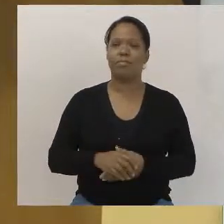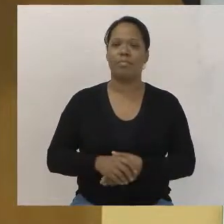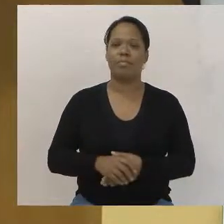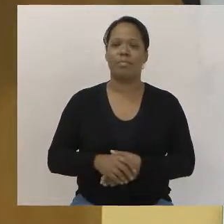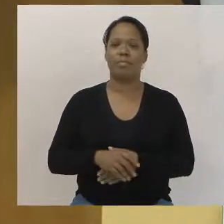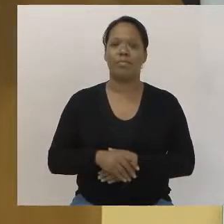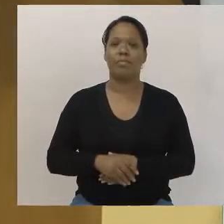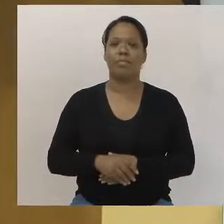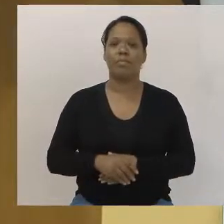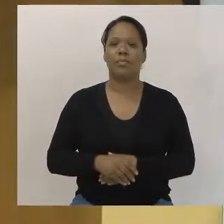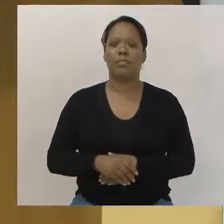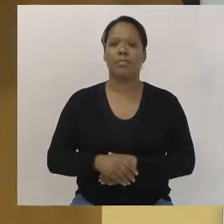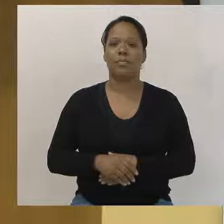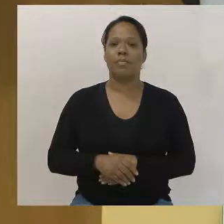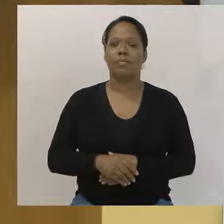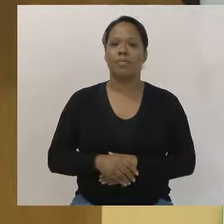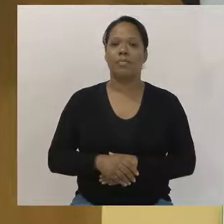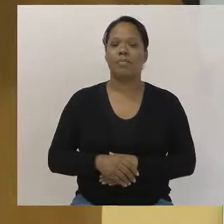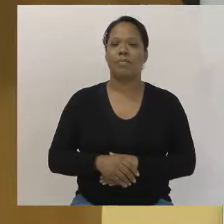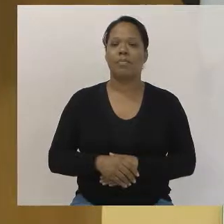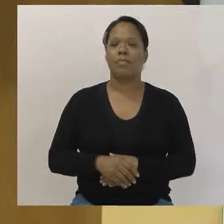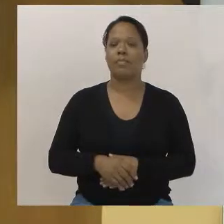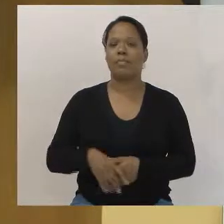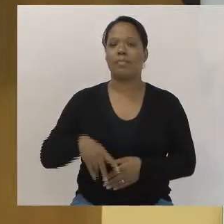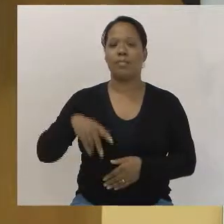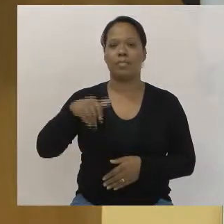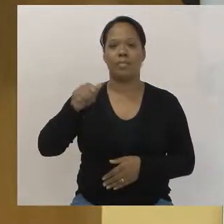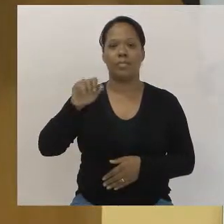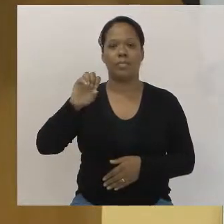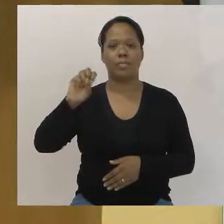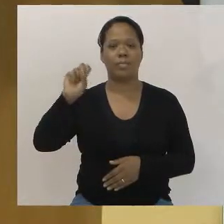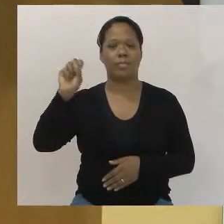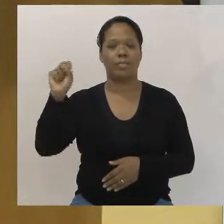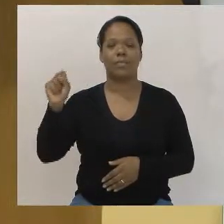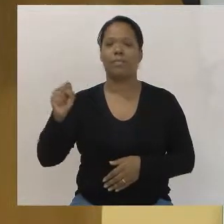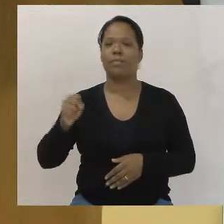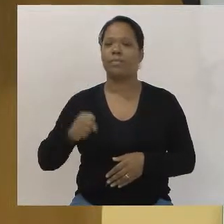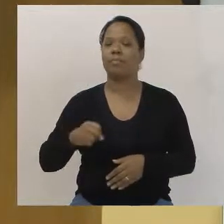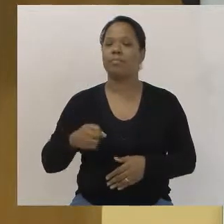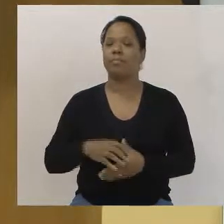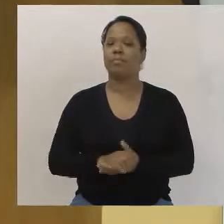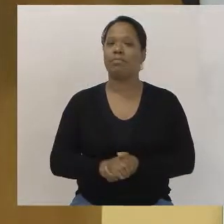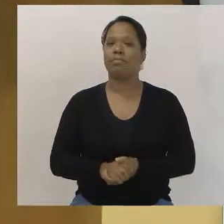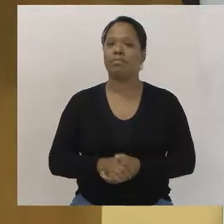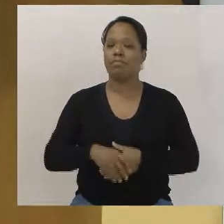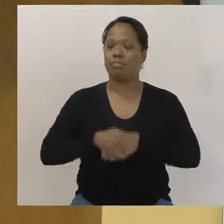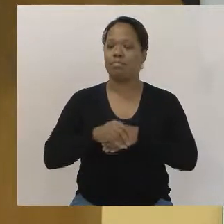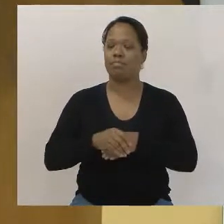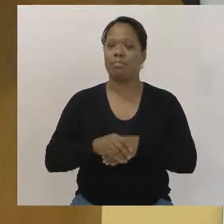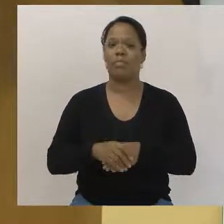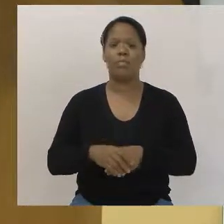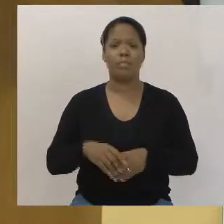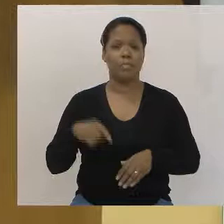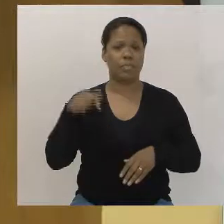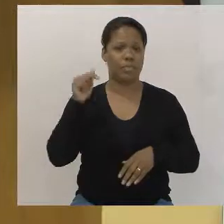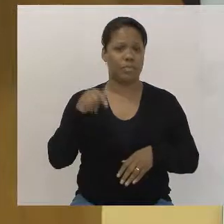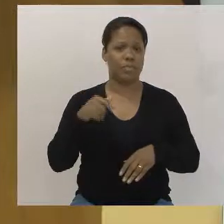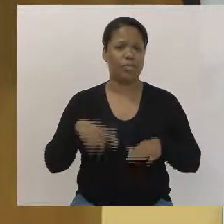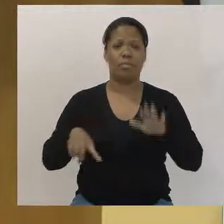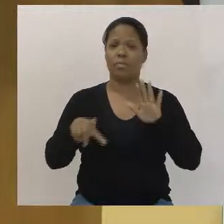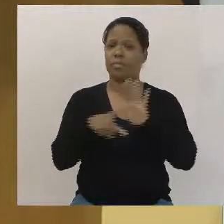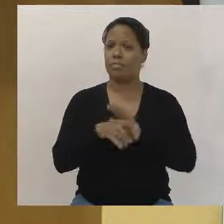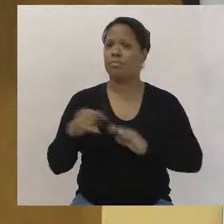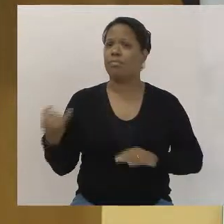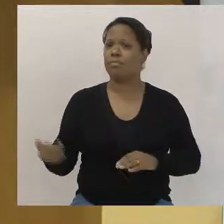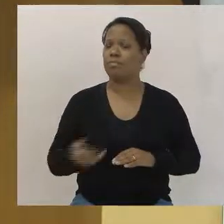na bahia santana e dizer que essa é uma das leis mais importantes que nós possamos no parlamento que é a